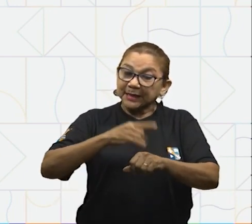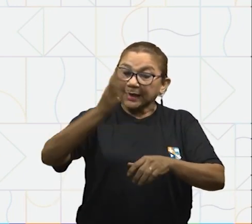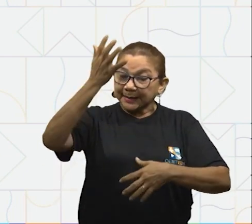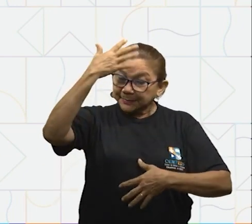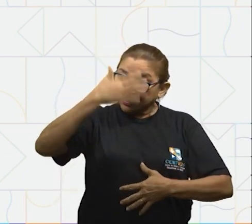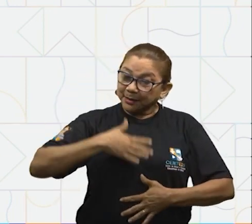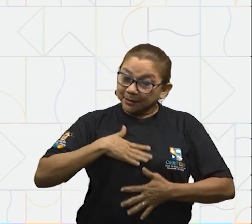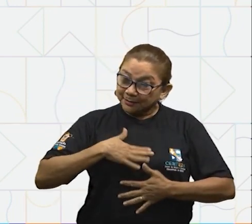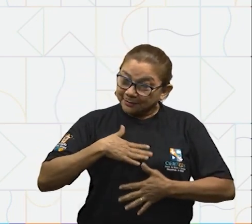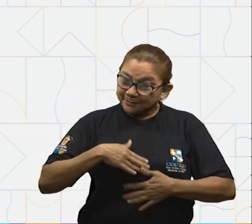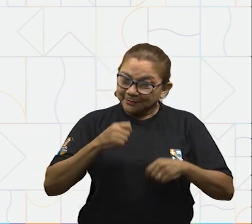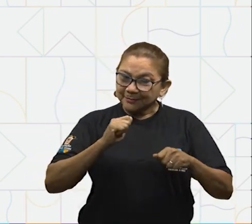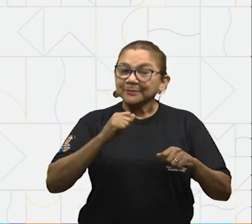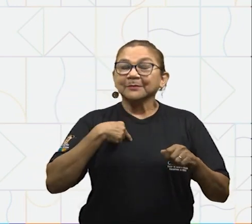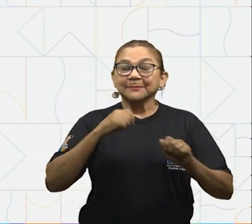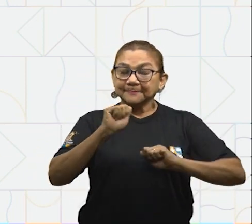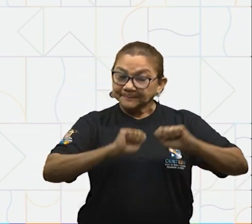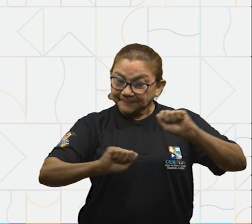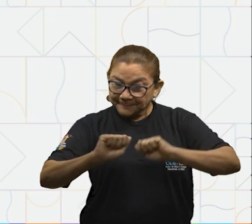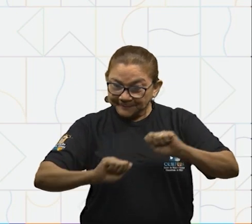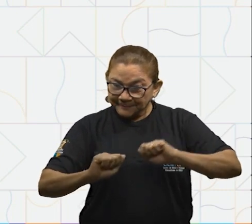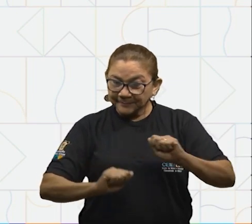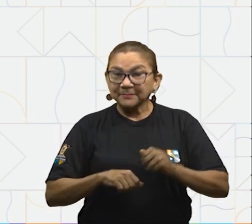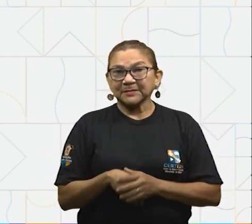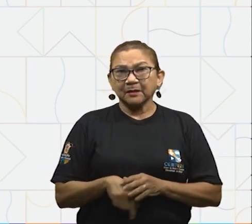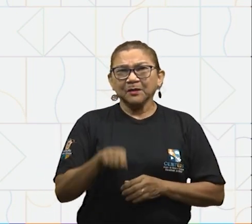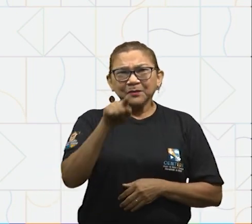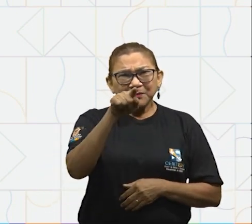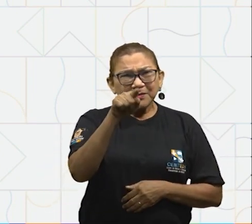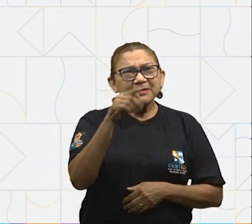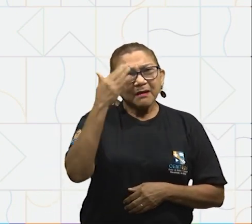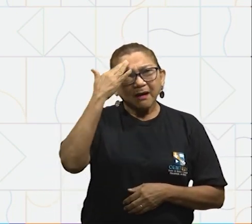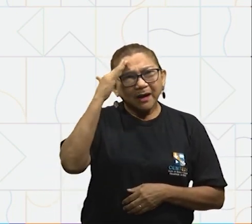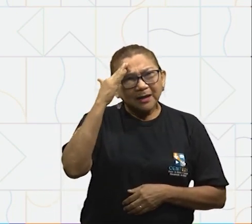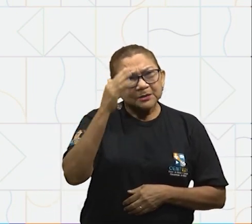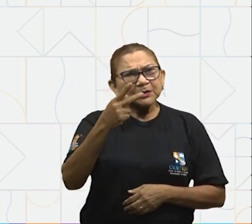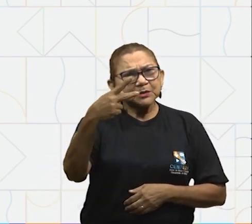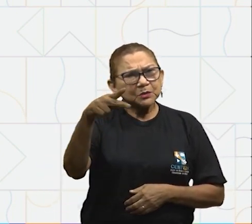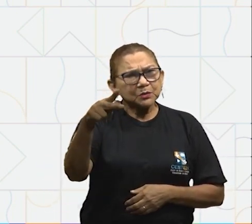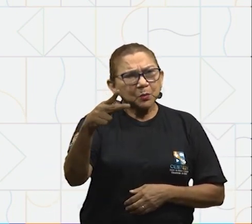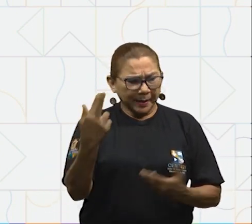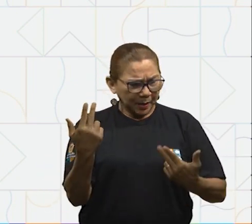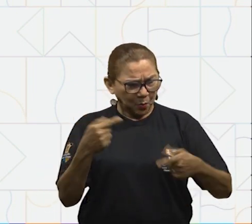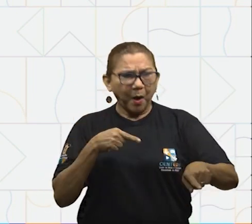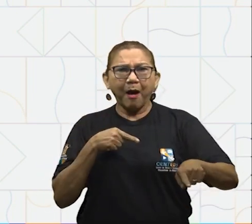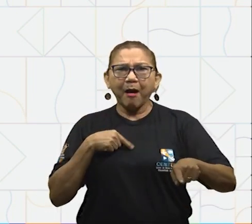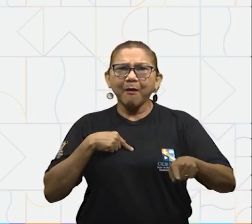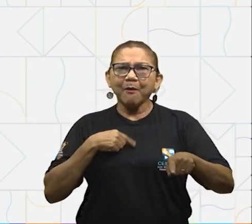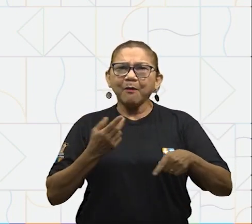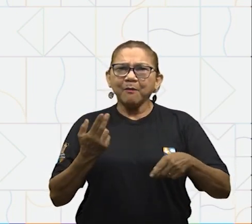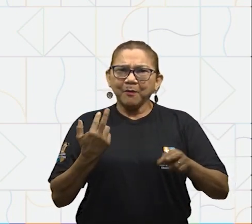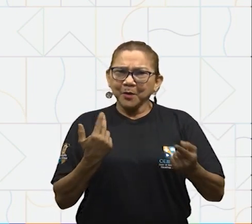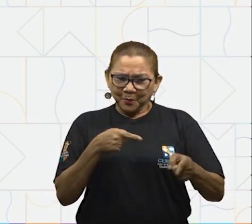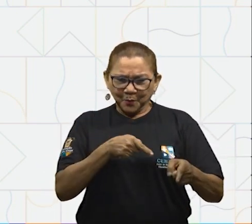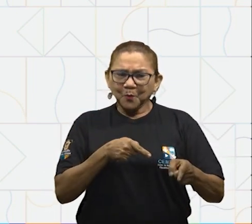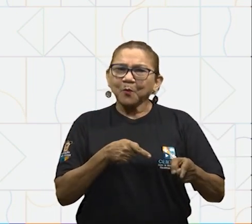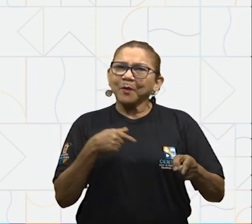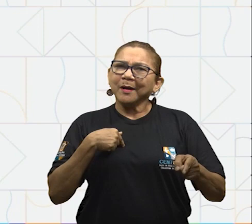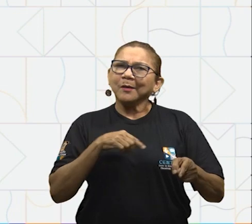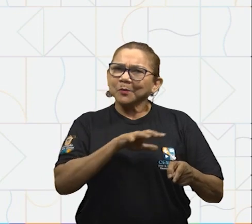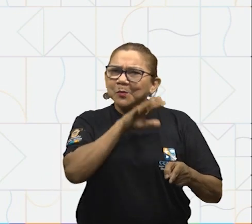não é? Você acha que as suas necessidades são parecidas com as necessidades de um animalzinho de